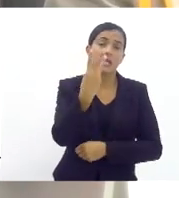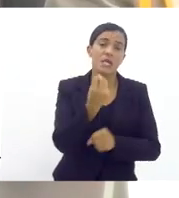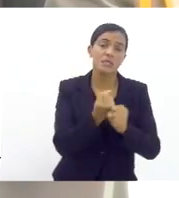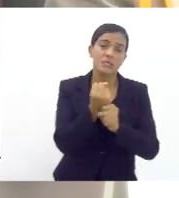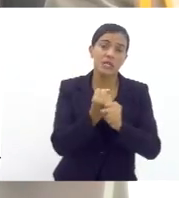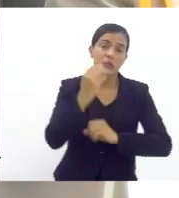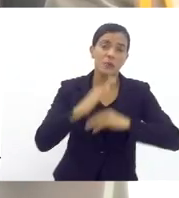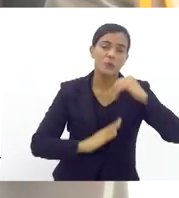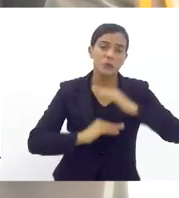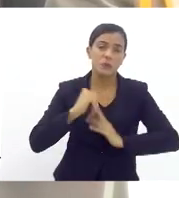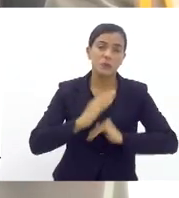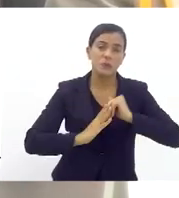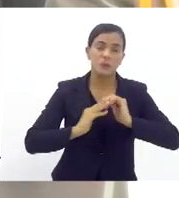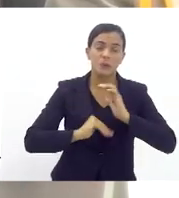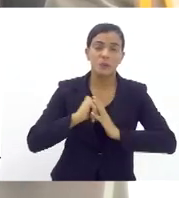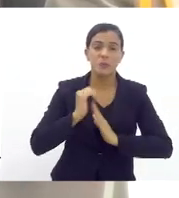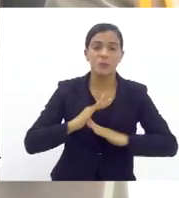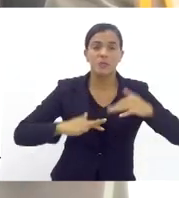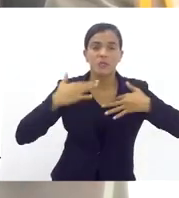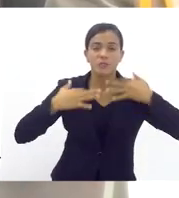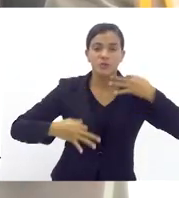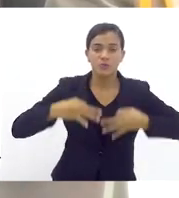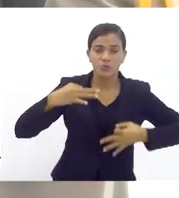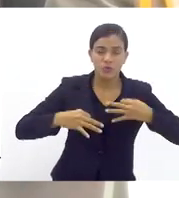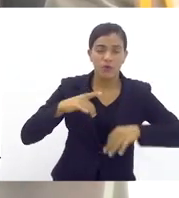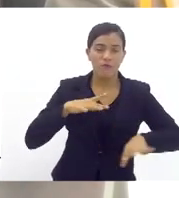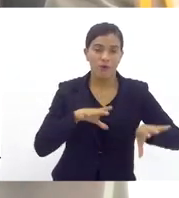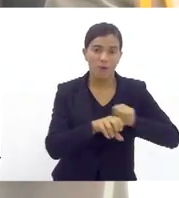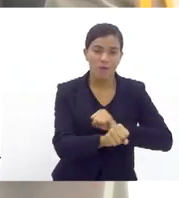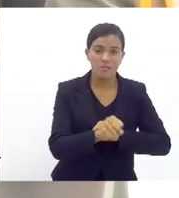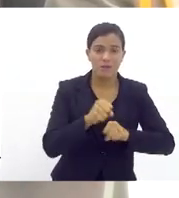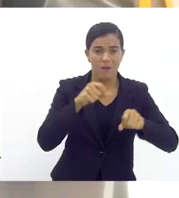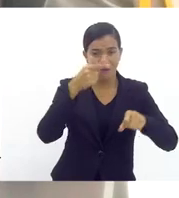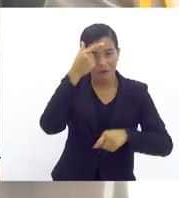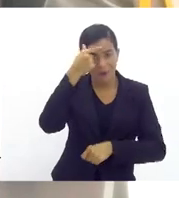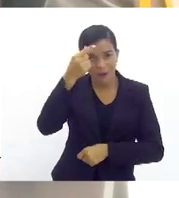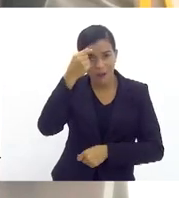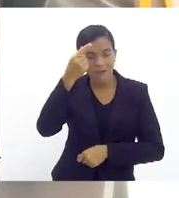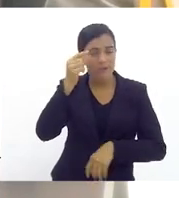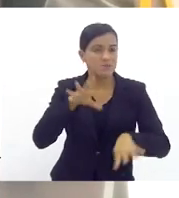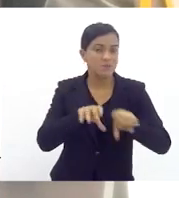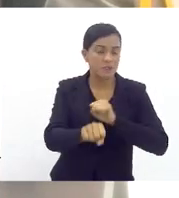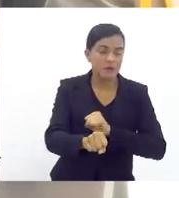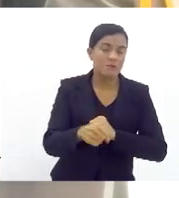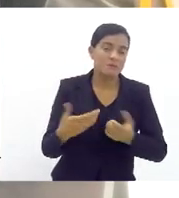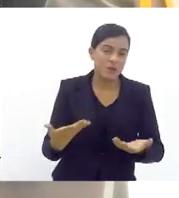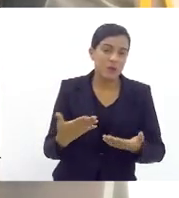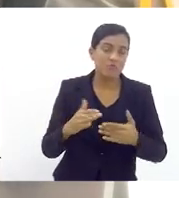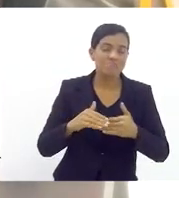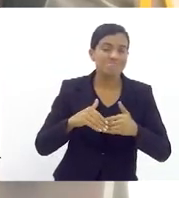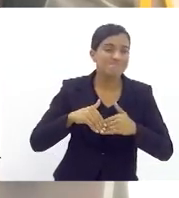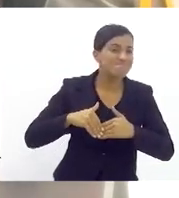prática jurídica, precisa já ter a formação, a graduação, enfim. Então, para além